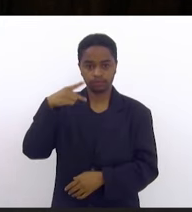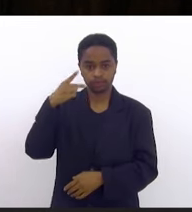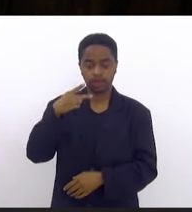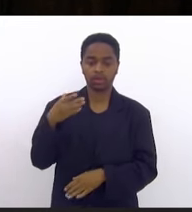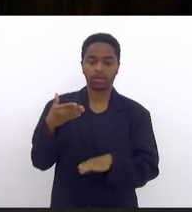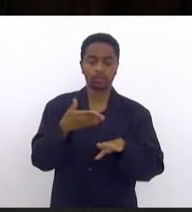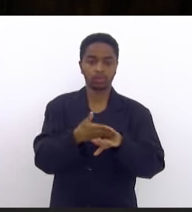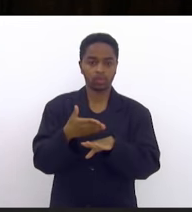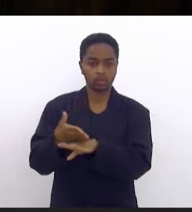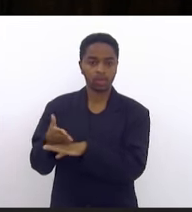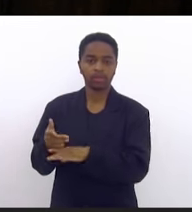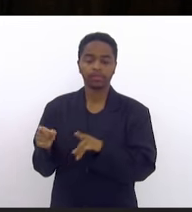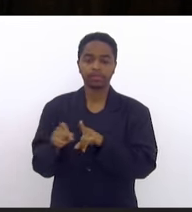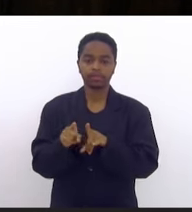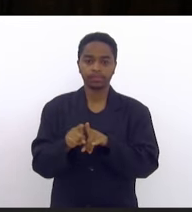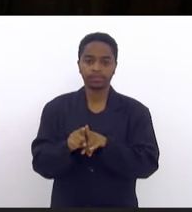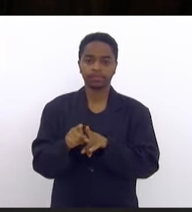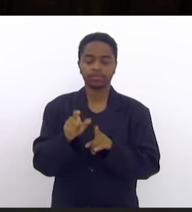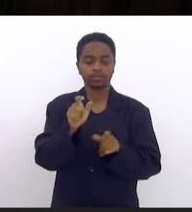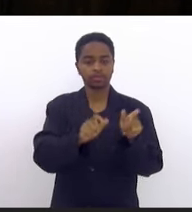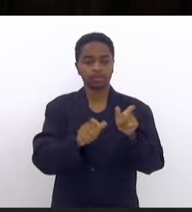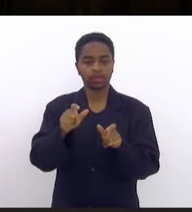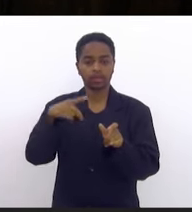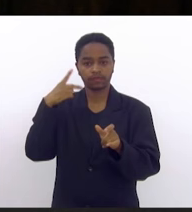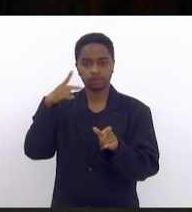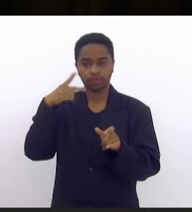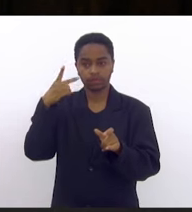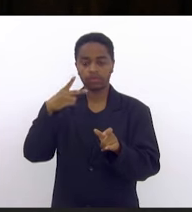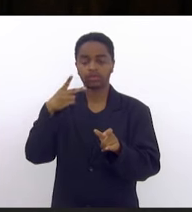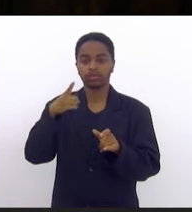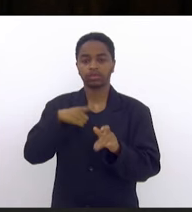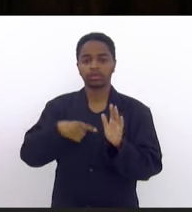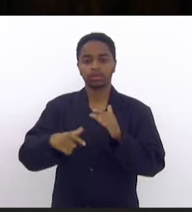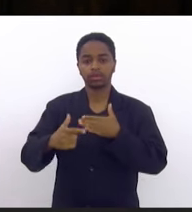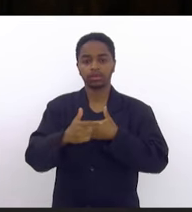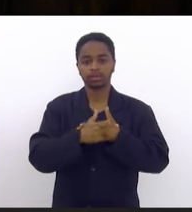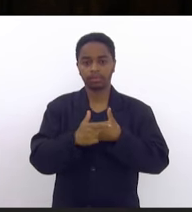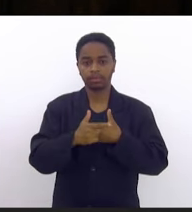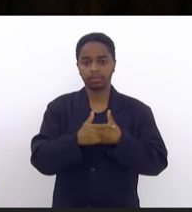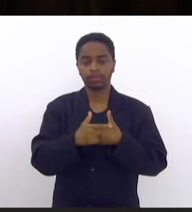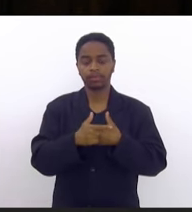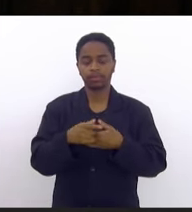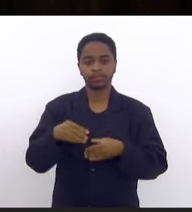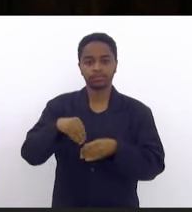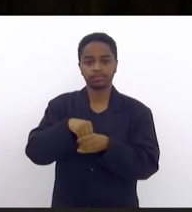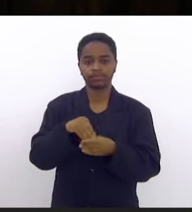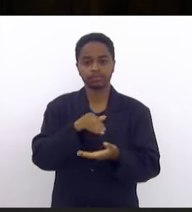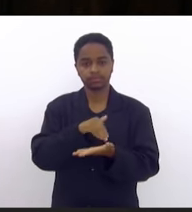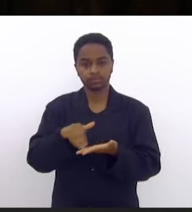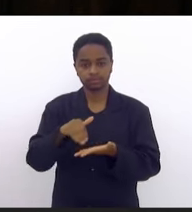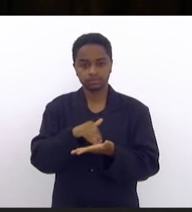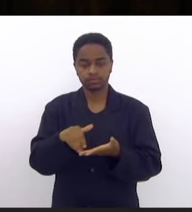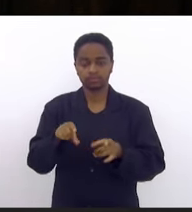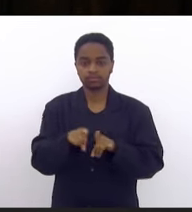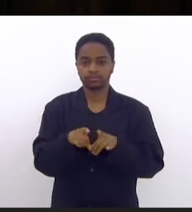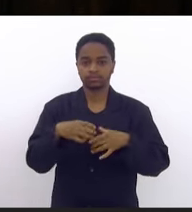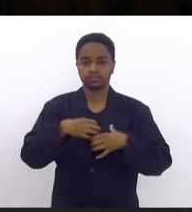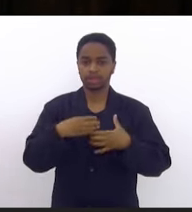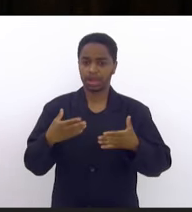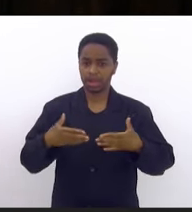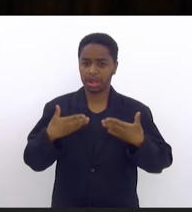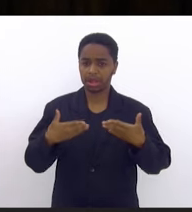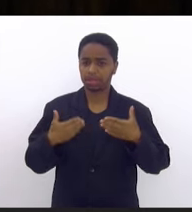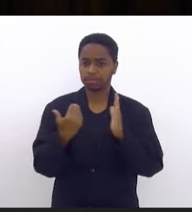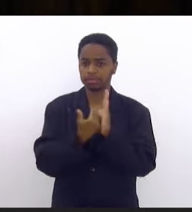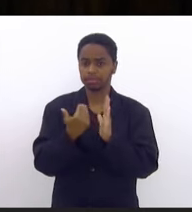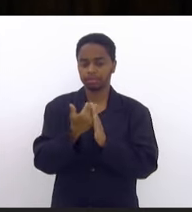que estão assumindo funções, né, em secretaria. É uma alegria muito grande, todos aqui